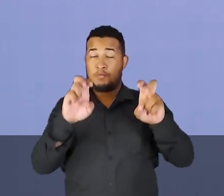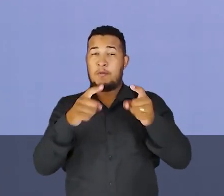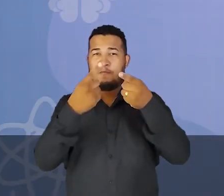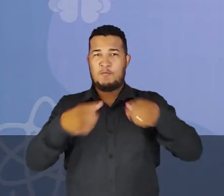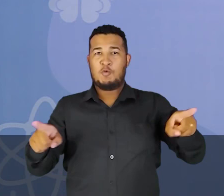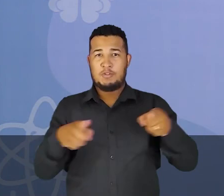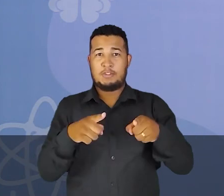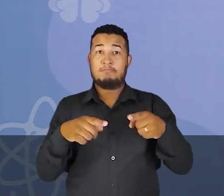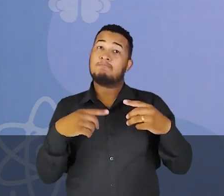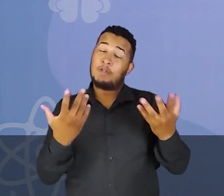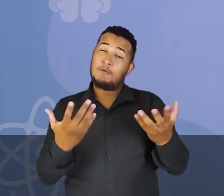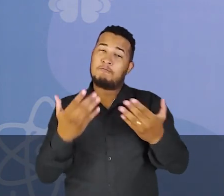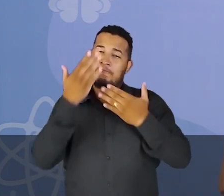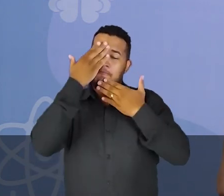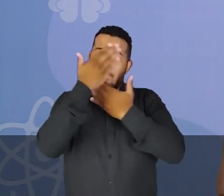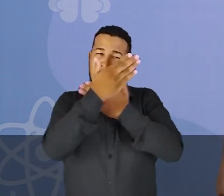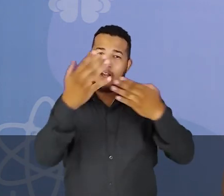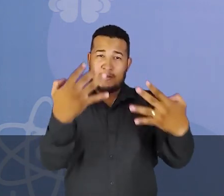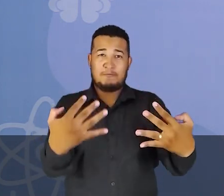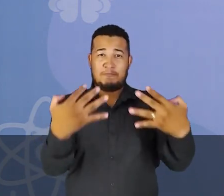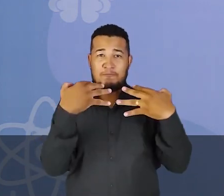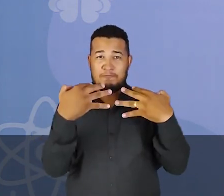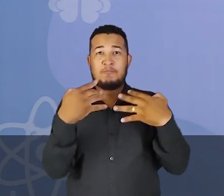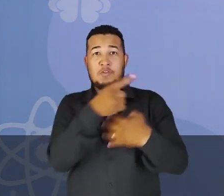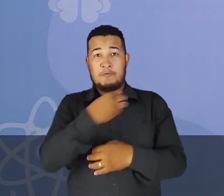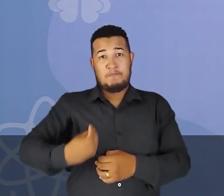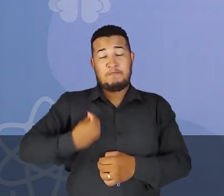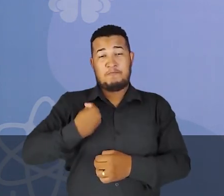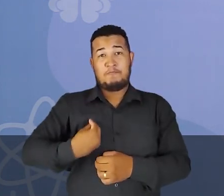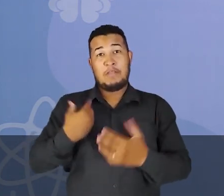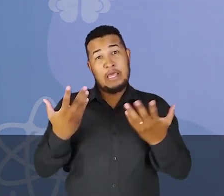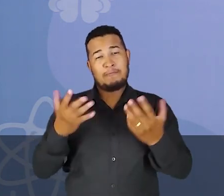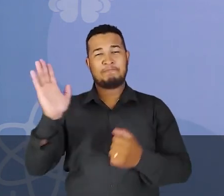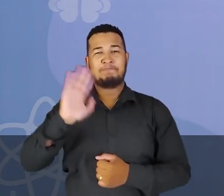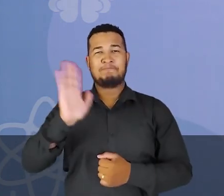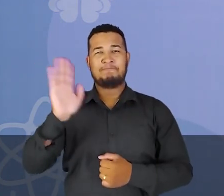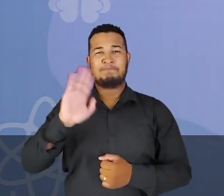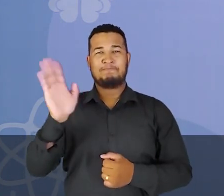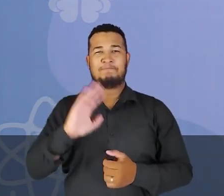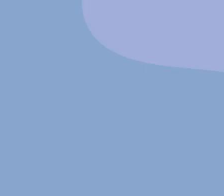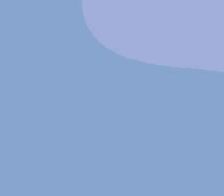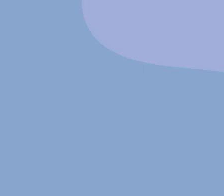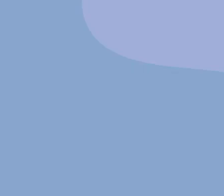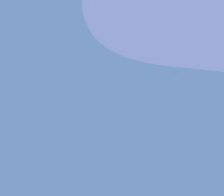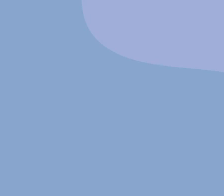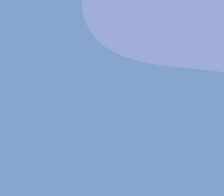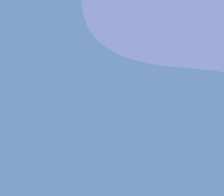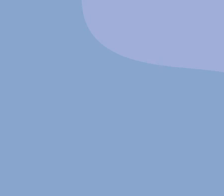musical. Bom, então obrigado pela atenção, pela presença de vocês e até a próxima aula.